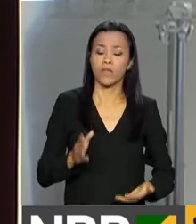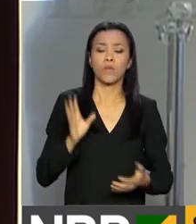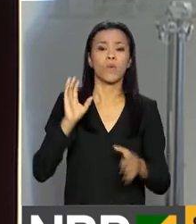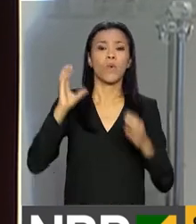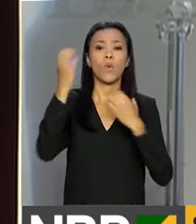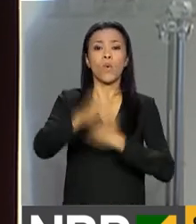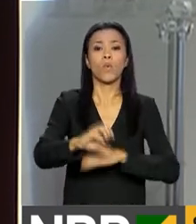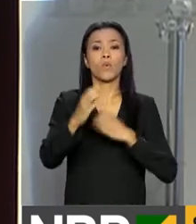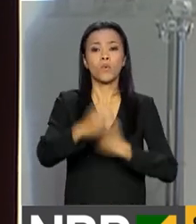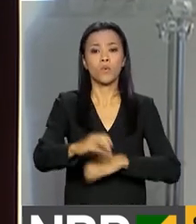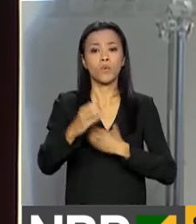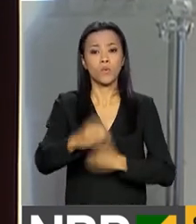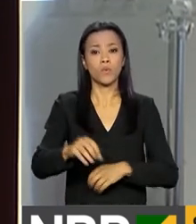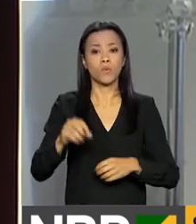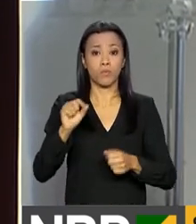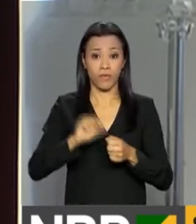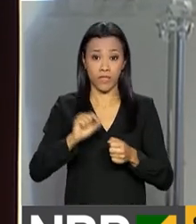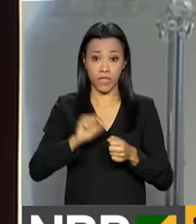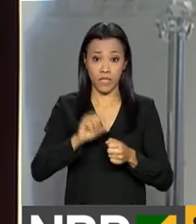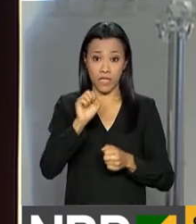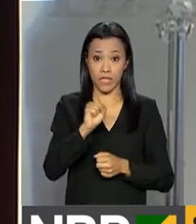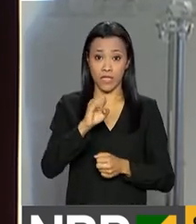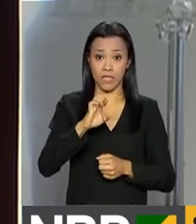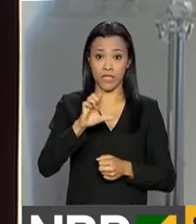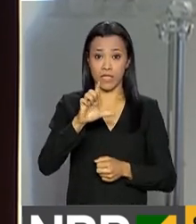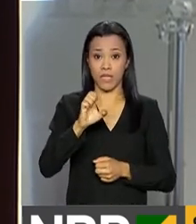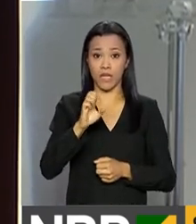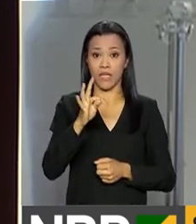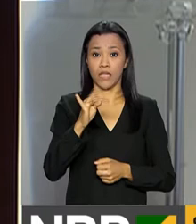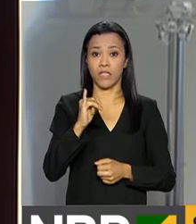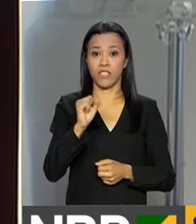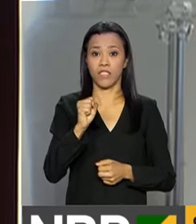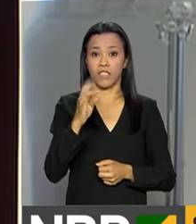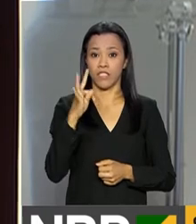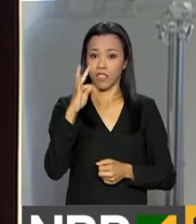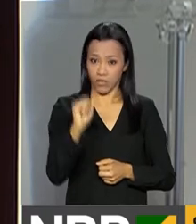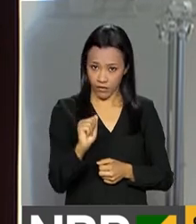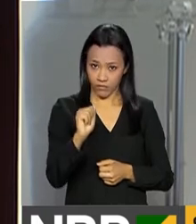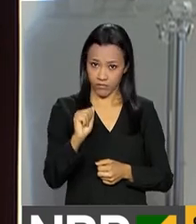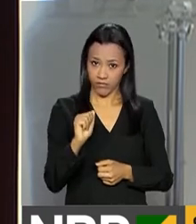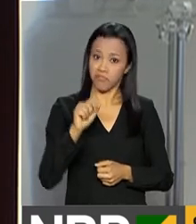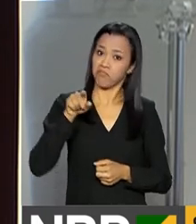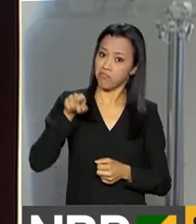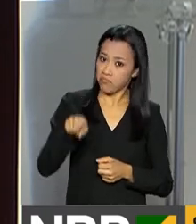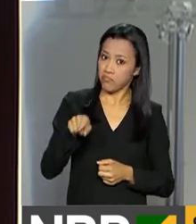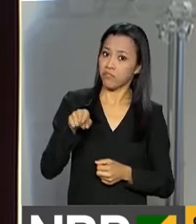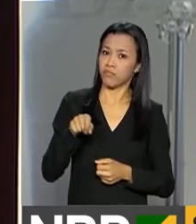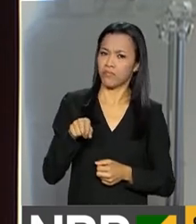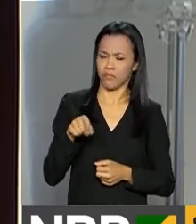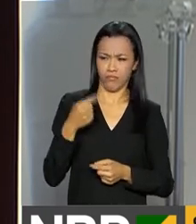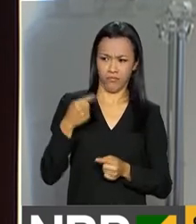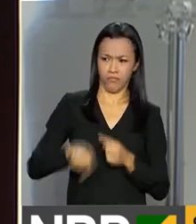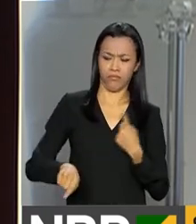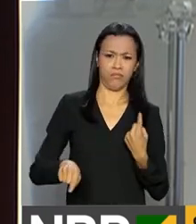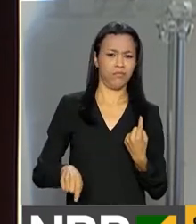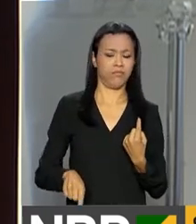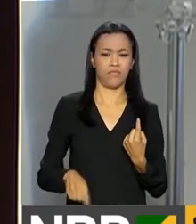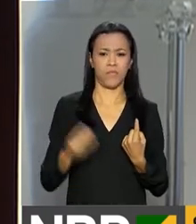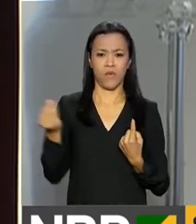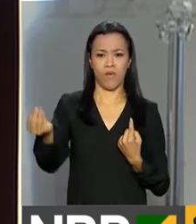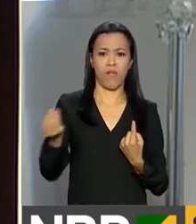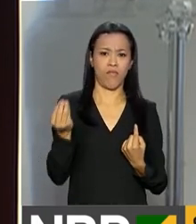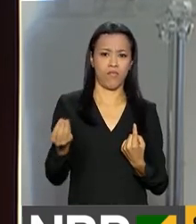concursos que foram feitos para seletistas, uma lei transformar em estatutário. Quer dizer, do meu ponto de vista, completamente inconstitucional. Você